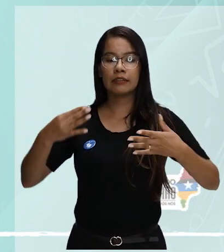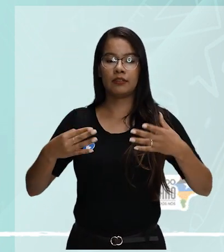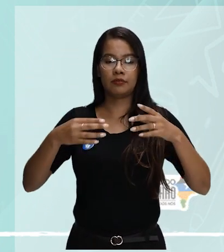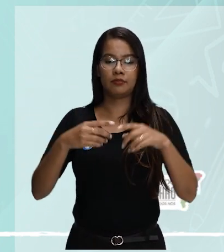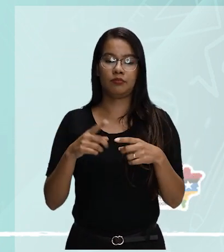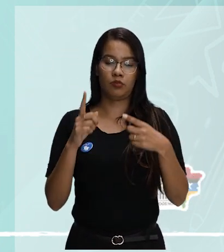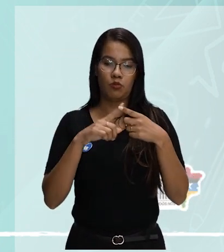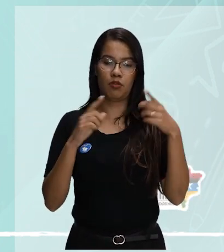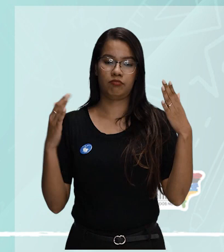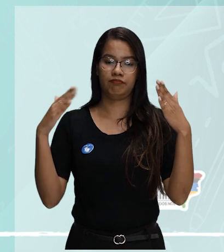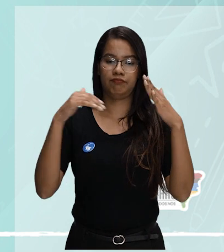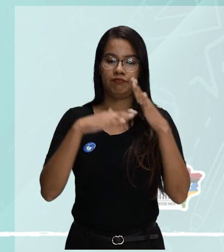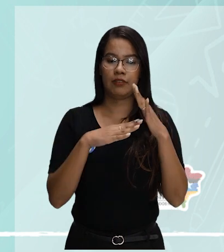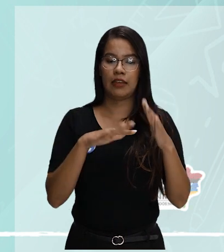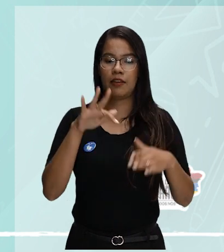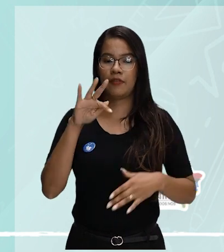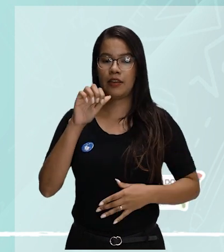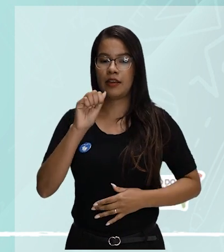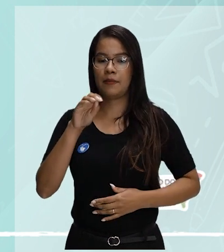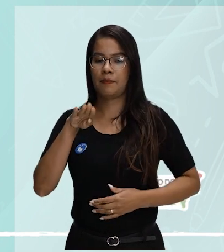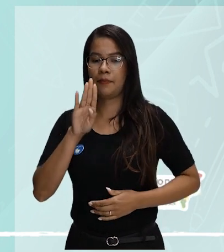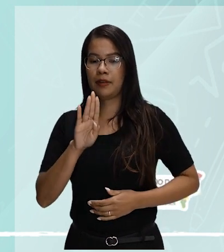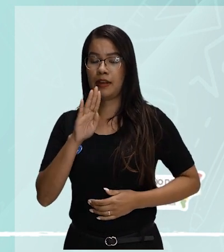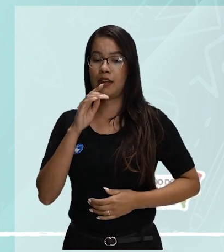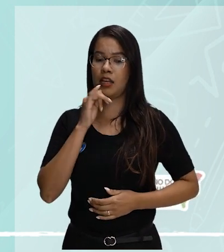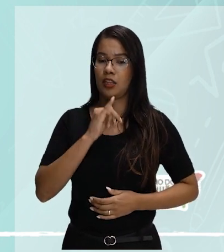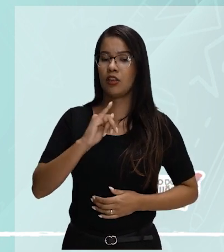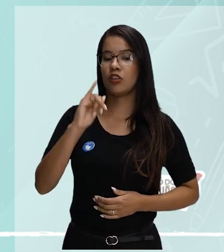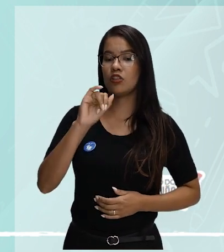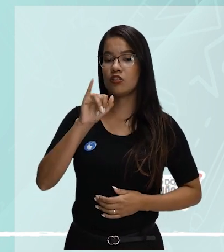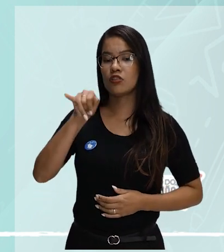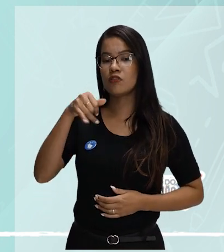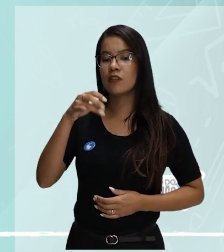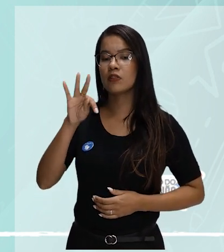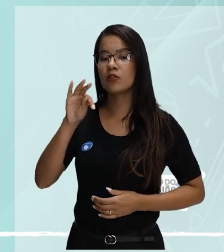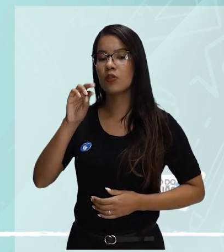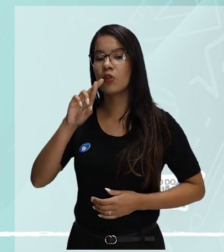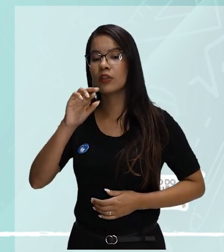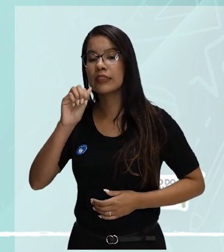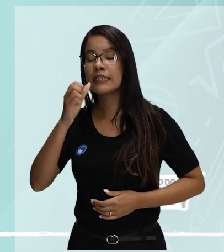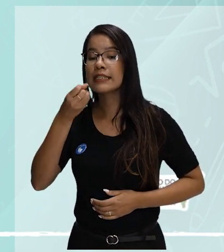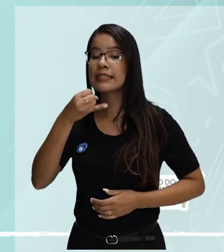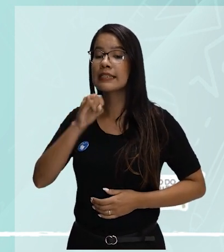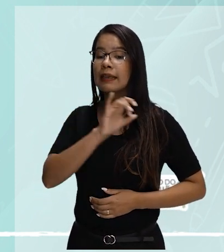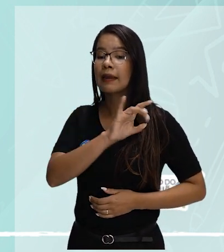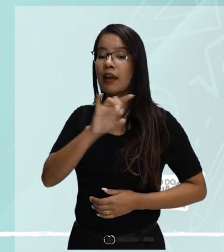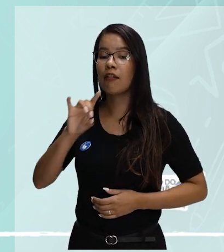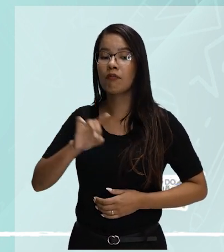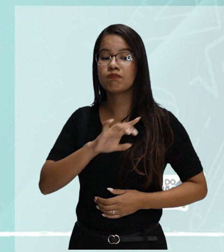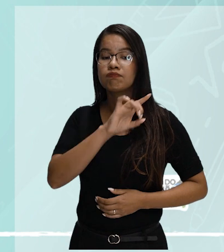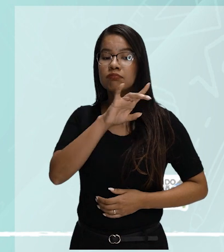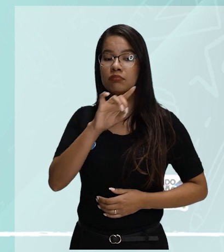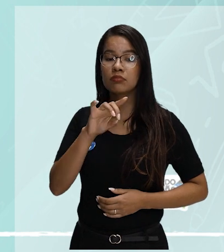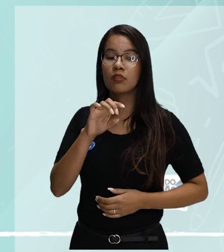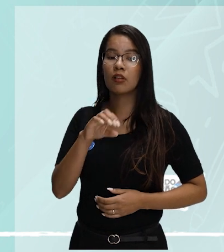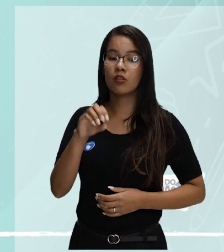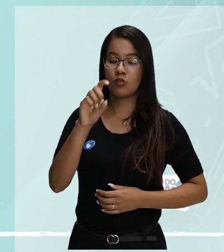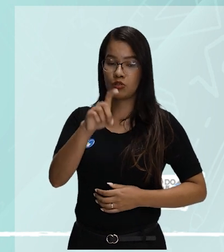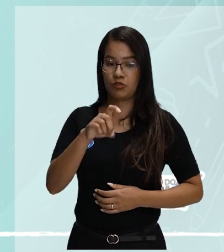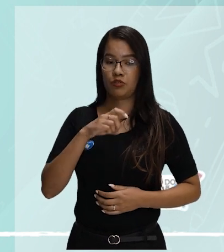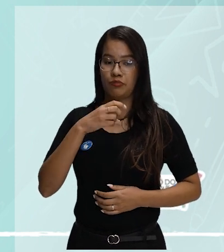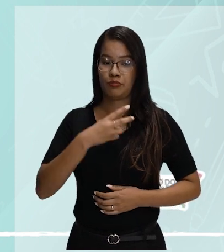injetora se para cada x1 e x2 pertencente a A, com x2 diferente de